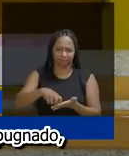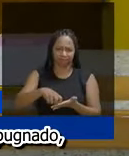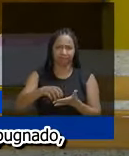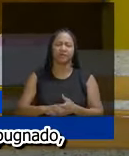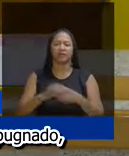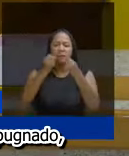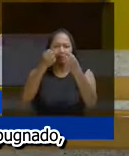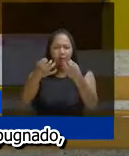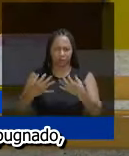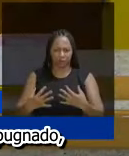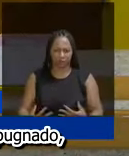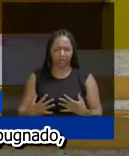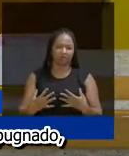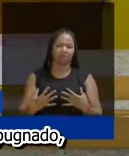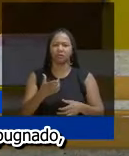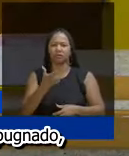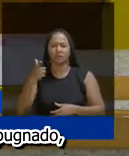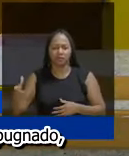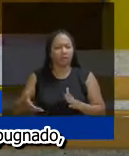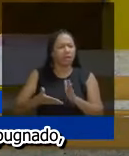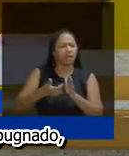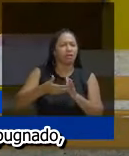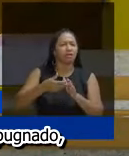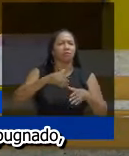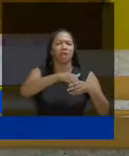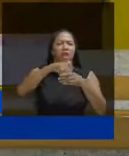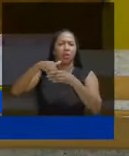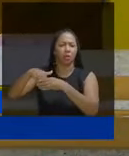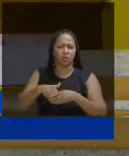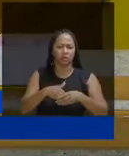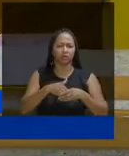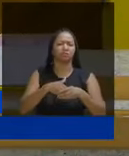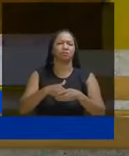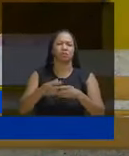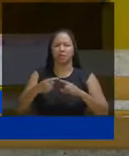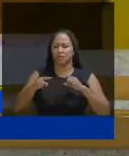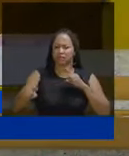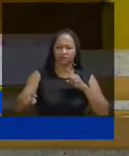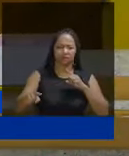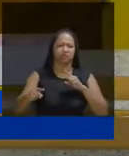pelo exposto, por não ter havido a omissão do acórdão impugnado, estou